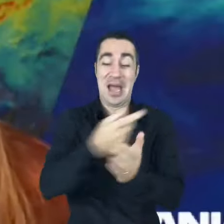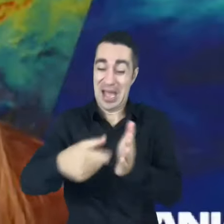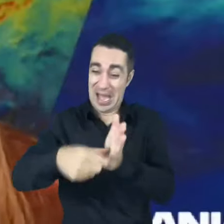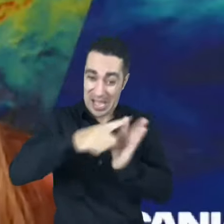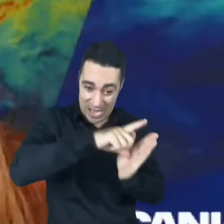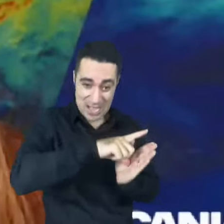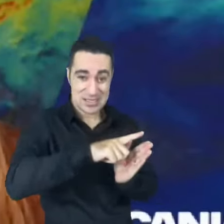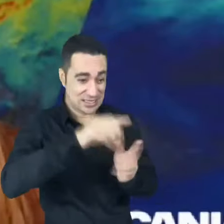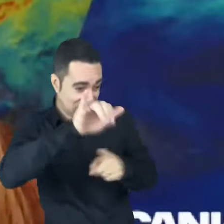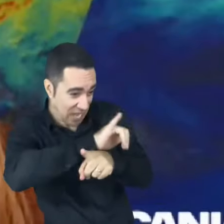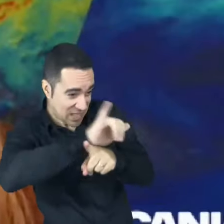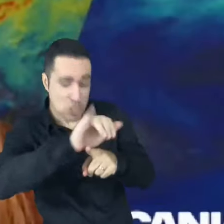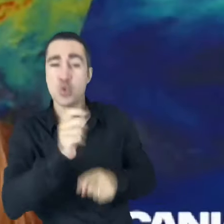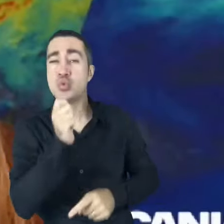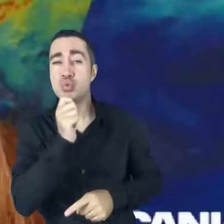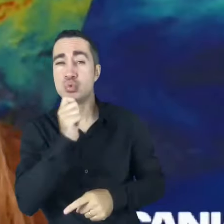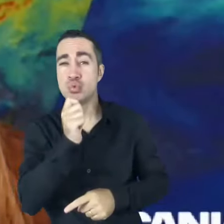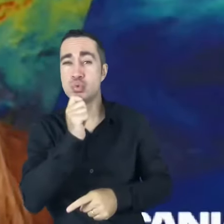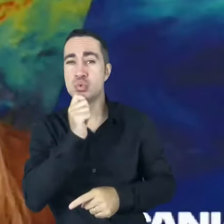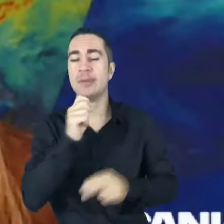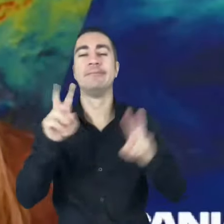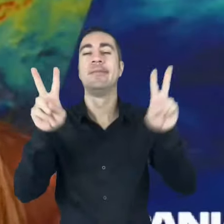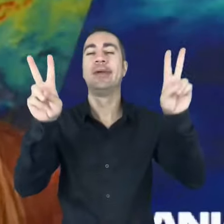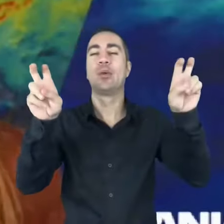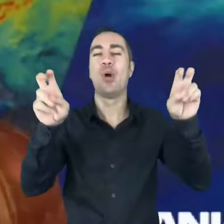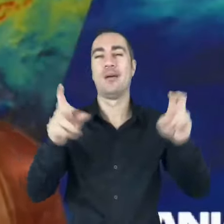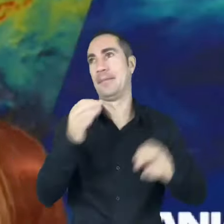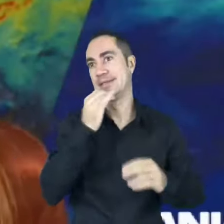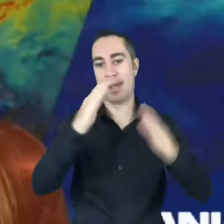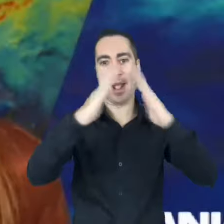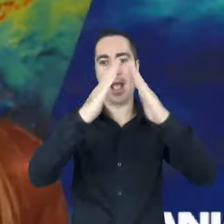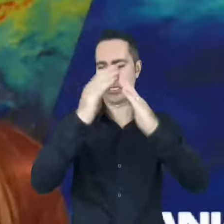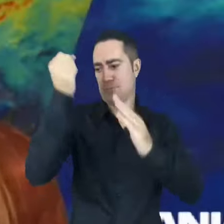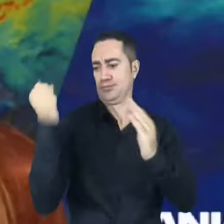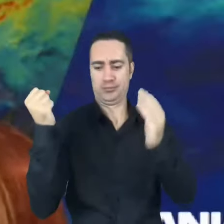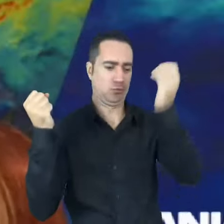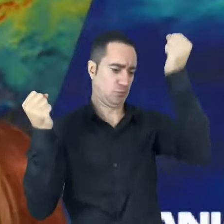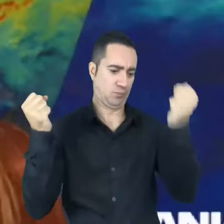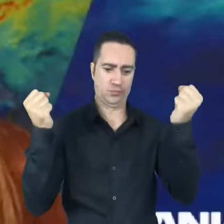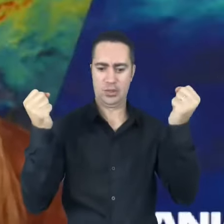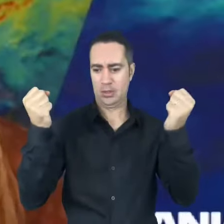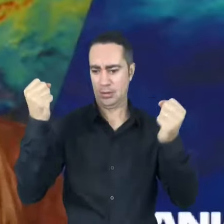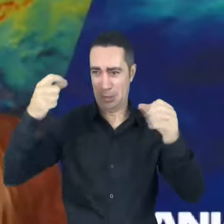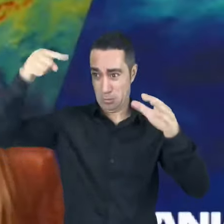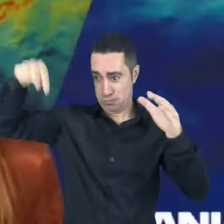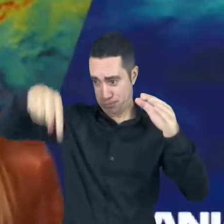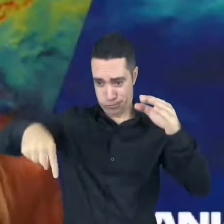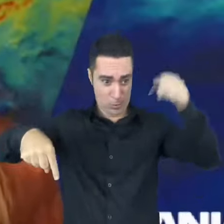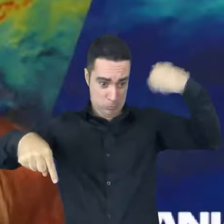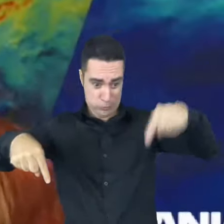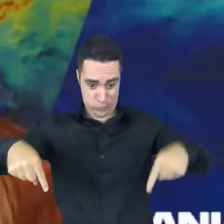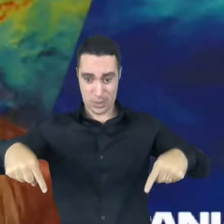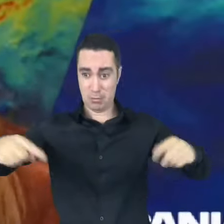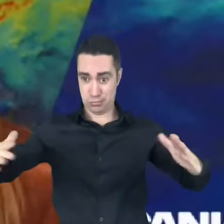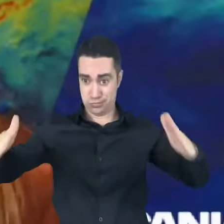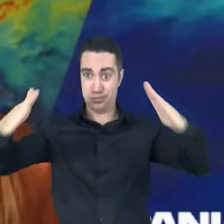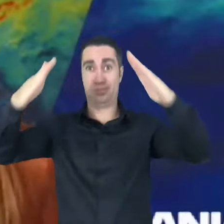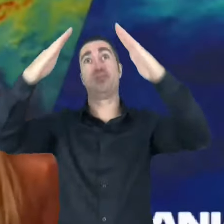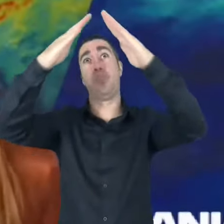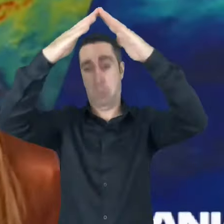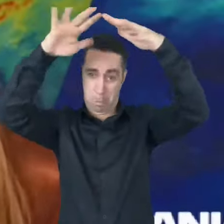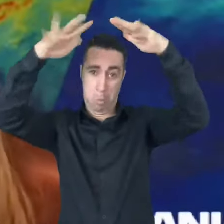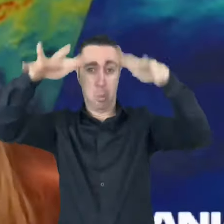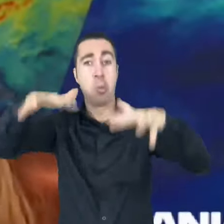como quando constrói uma casa, pode tudo desabar. E para ser crível e confiável